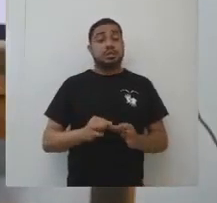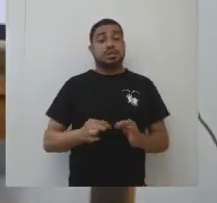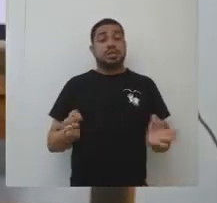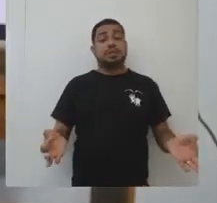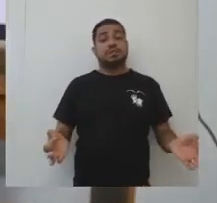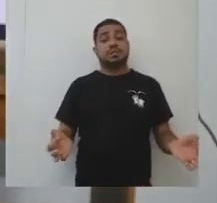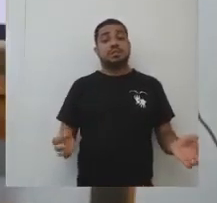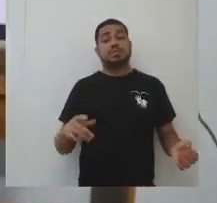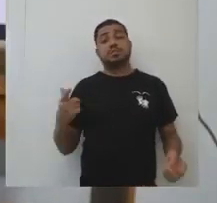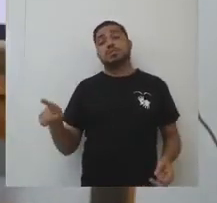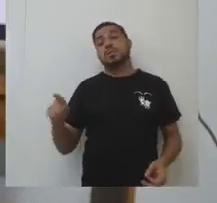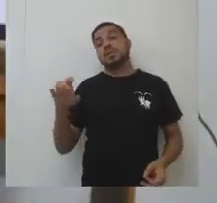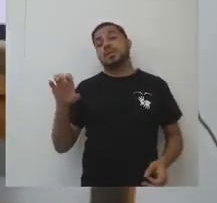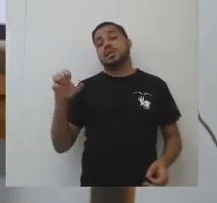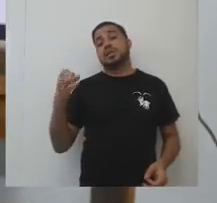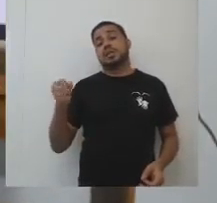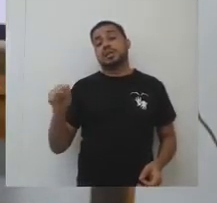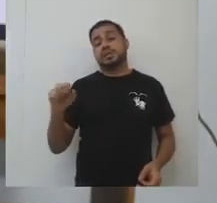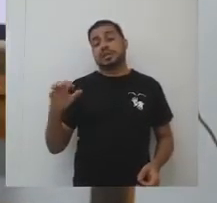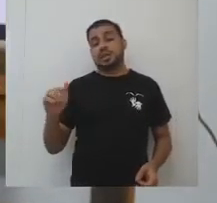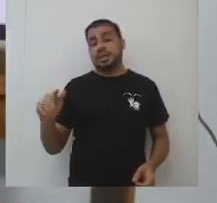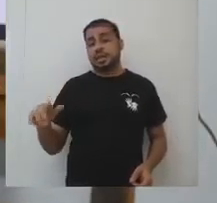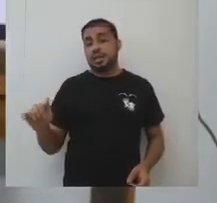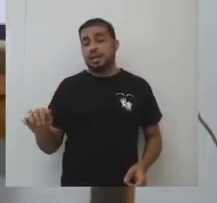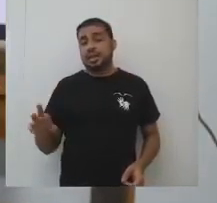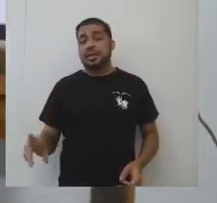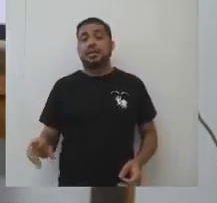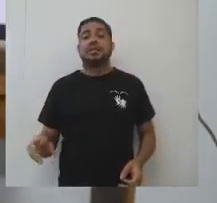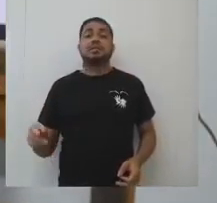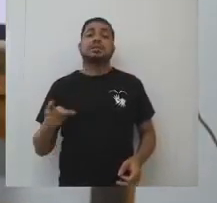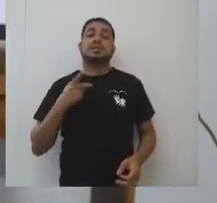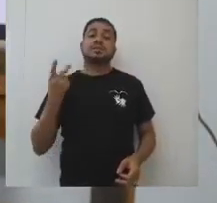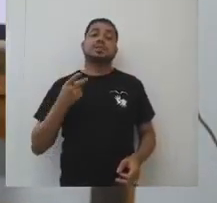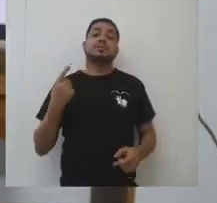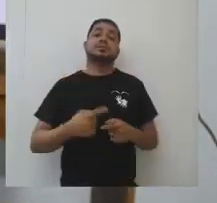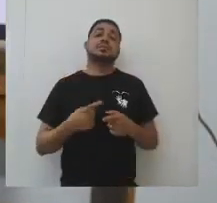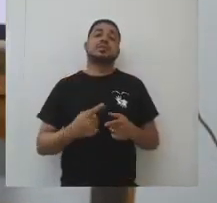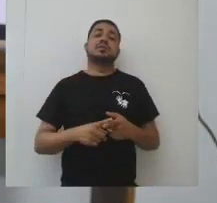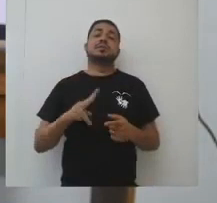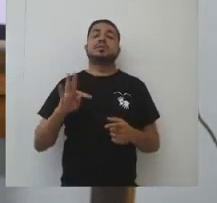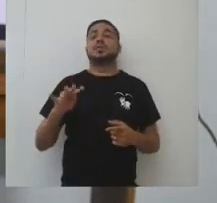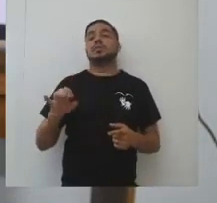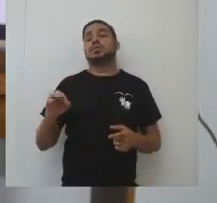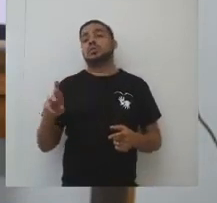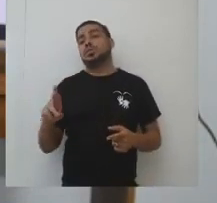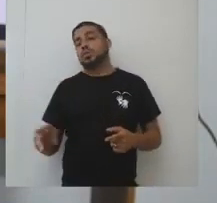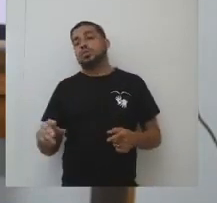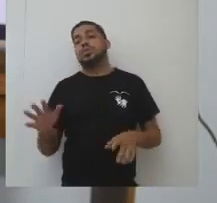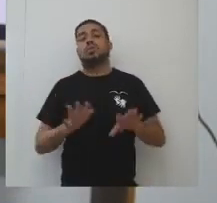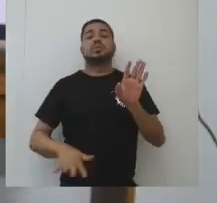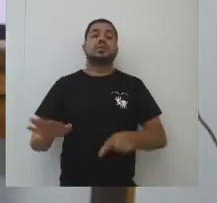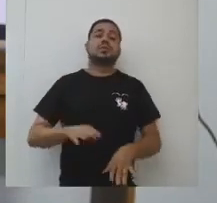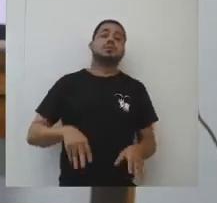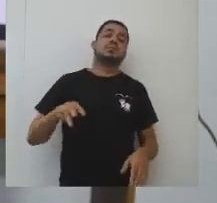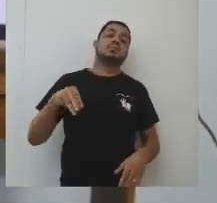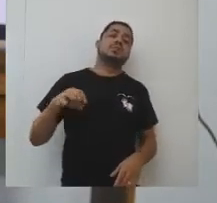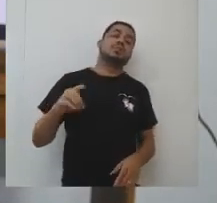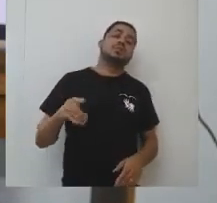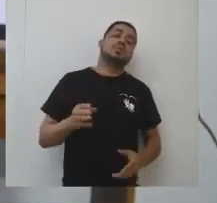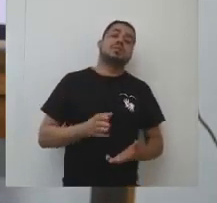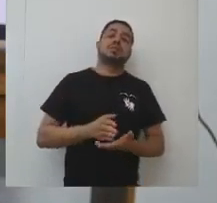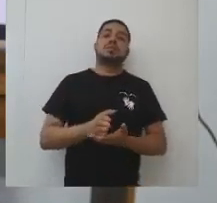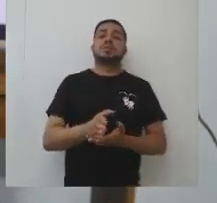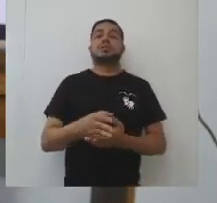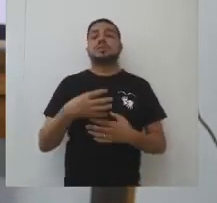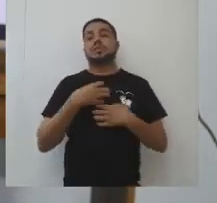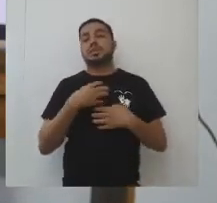soma escalar. Quando eu falo que dá uma breve explicação, porque vetor, o cara tem que ter cuidado com o módulo, direção e